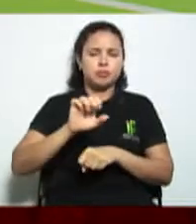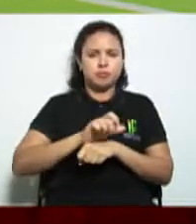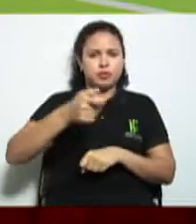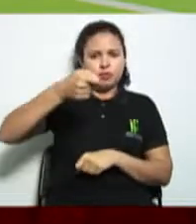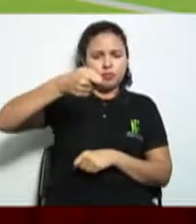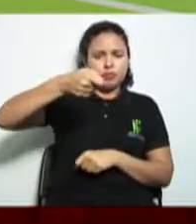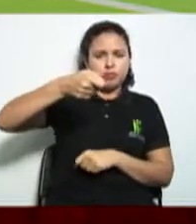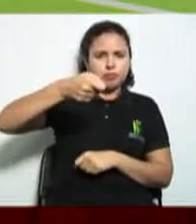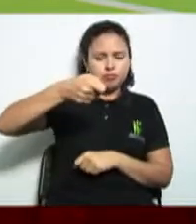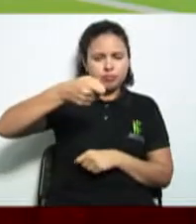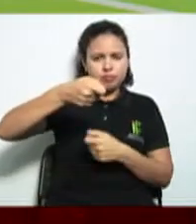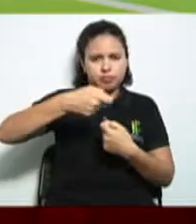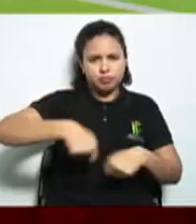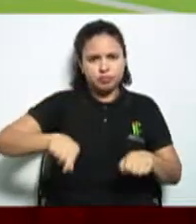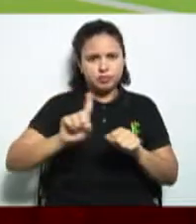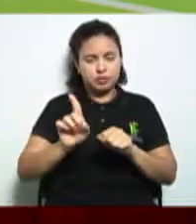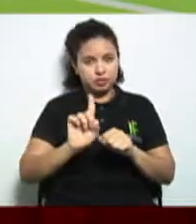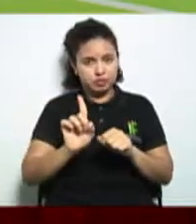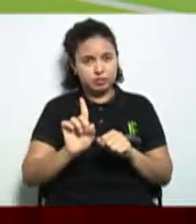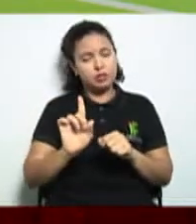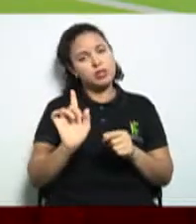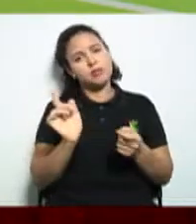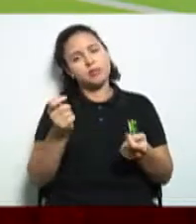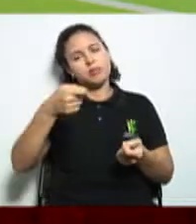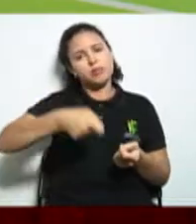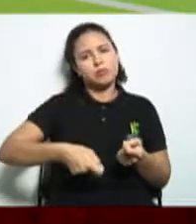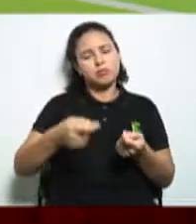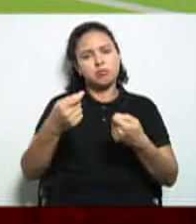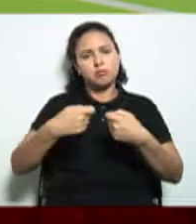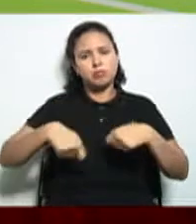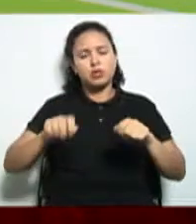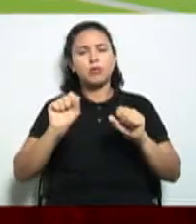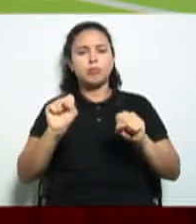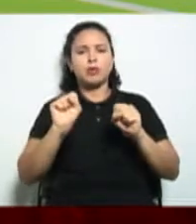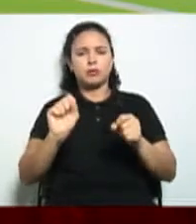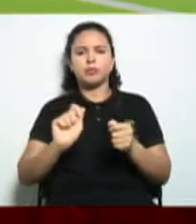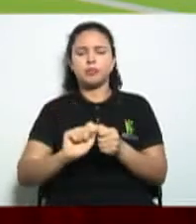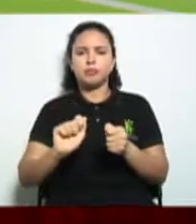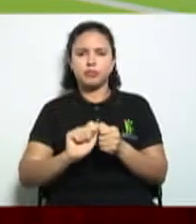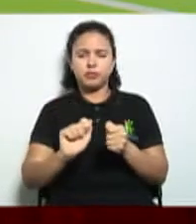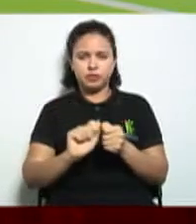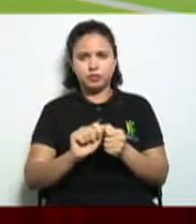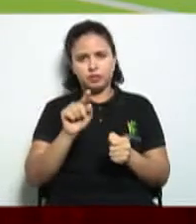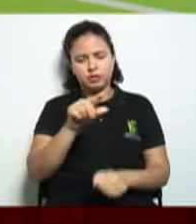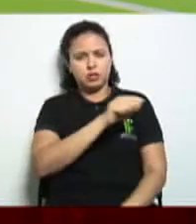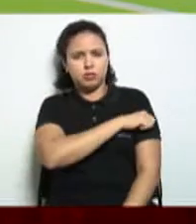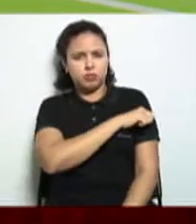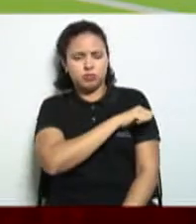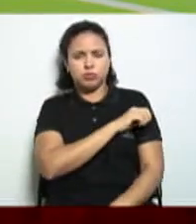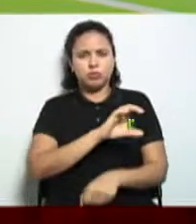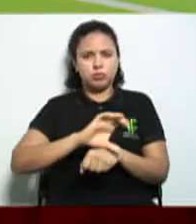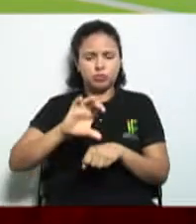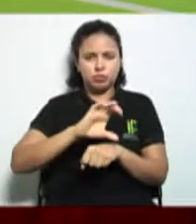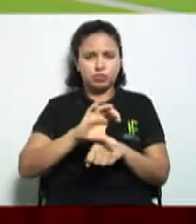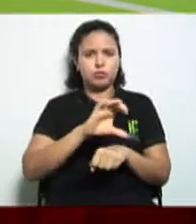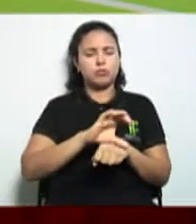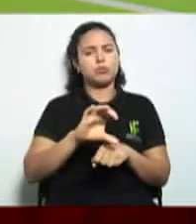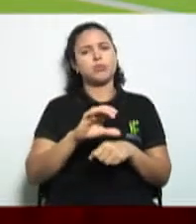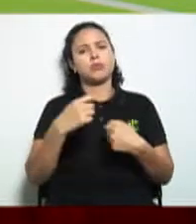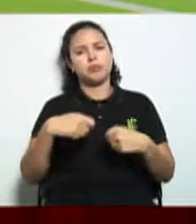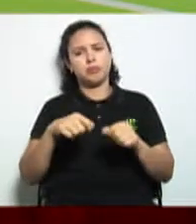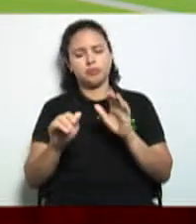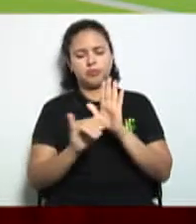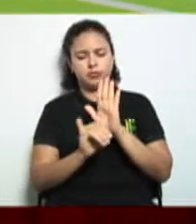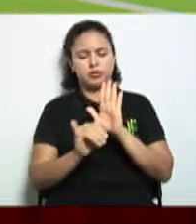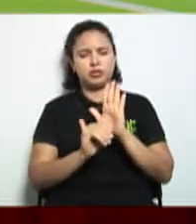seu curso. Você pode fazer desde que você seja aluno de algum curso e atenda às exigências do edital. Então,